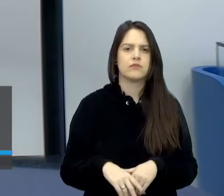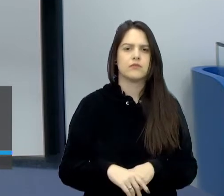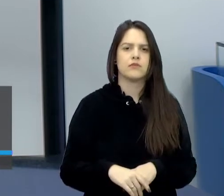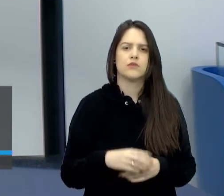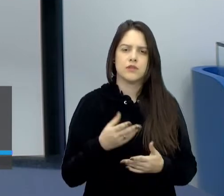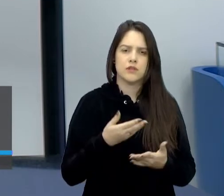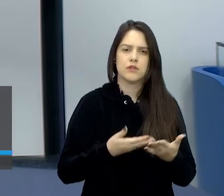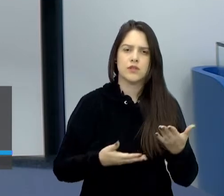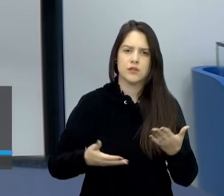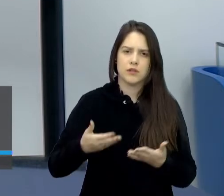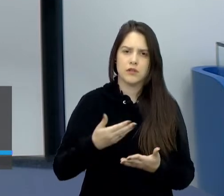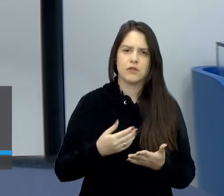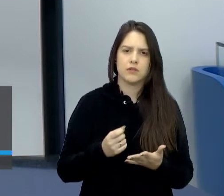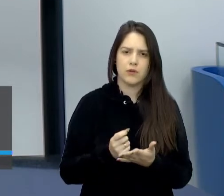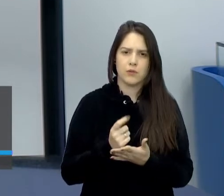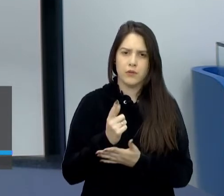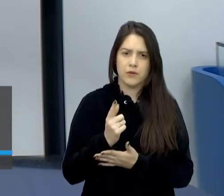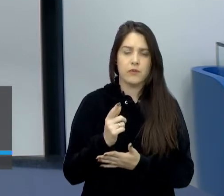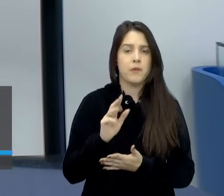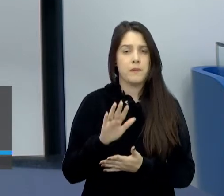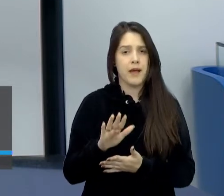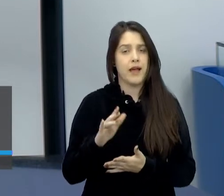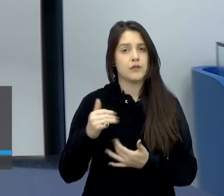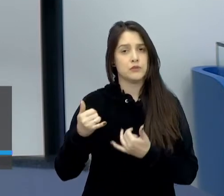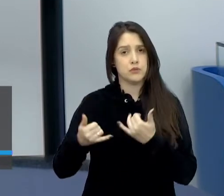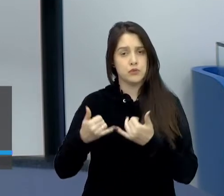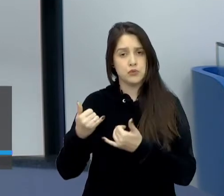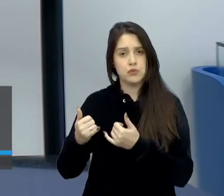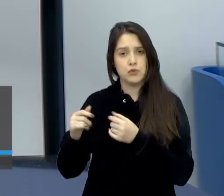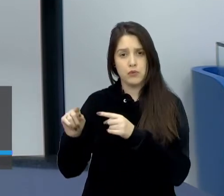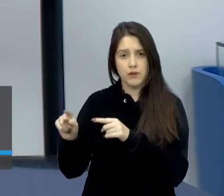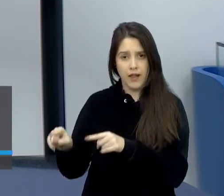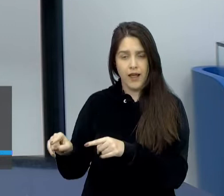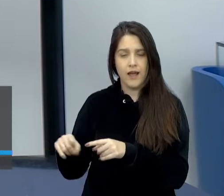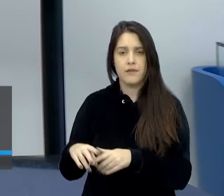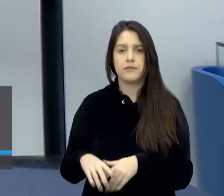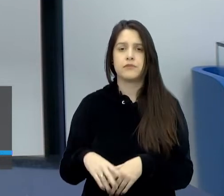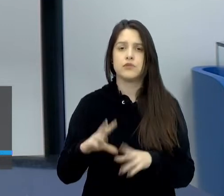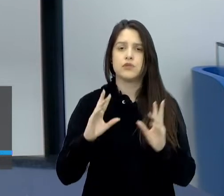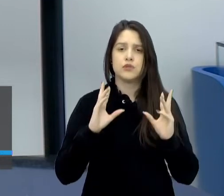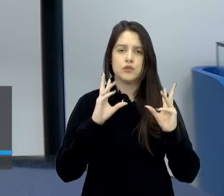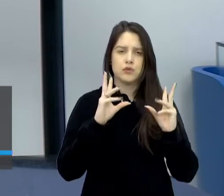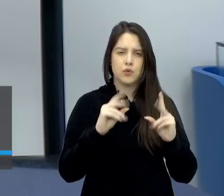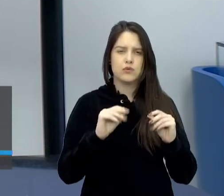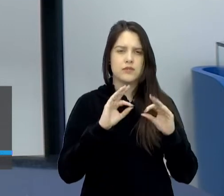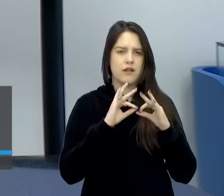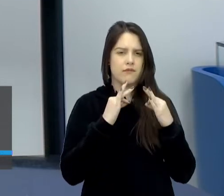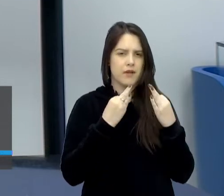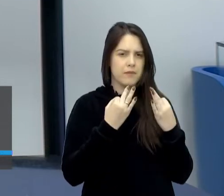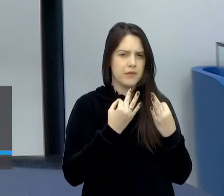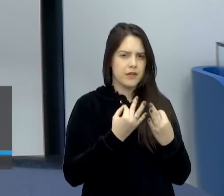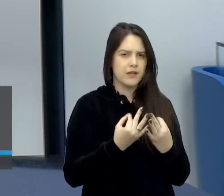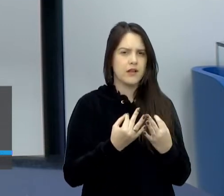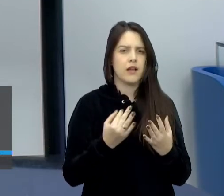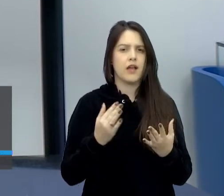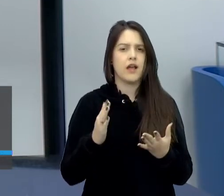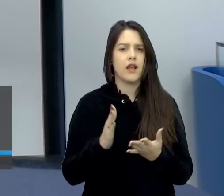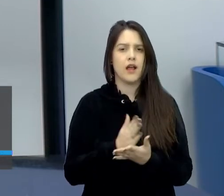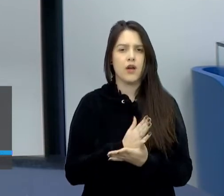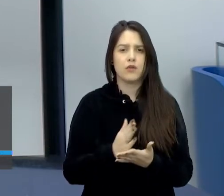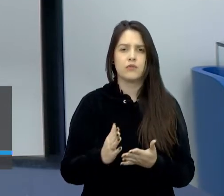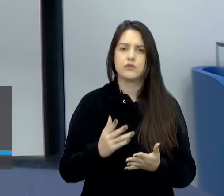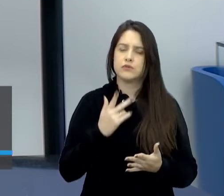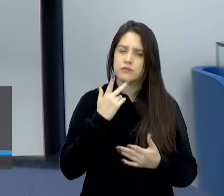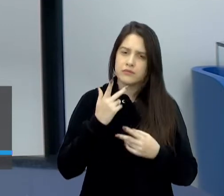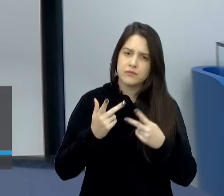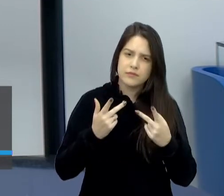crédito na nossa conta. No caso do jogo era bônus da família, era uma antecipação de salário,